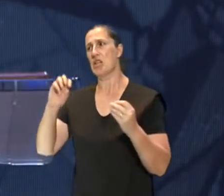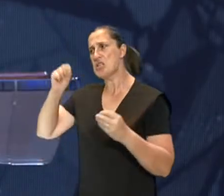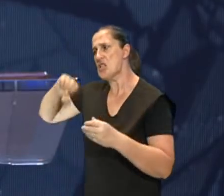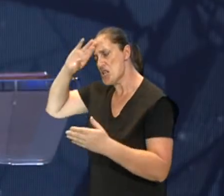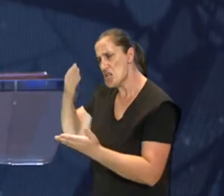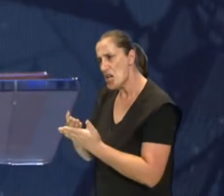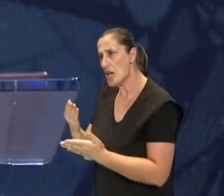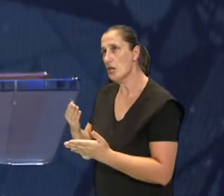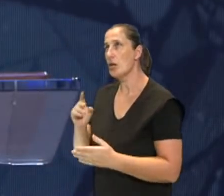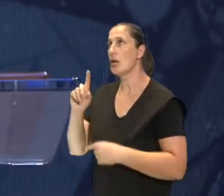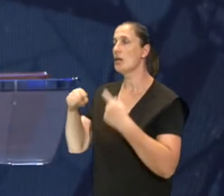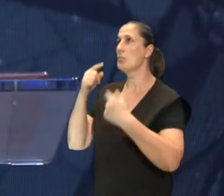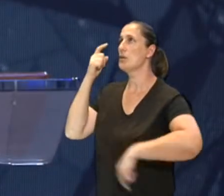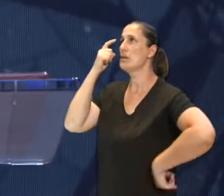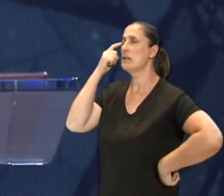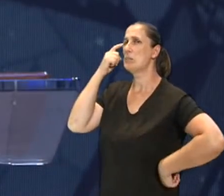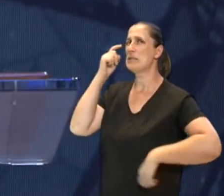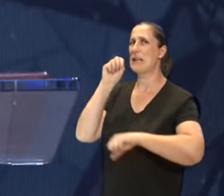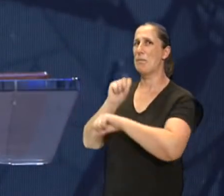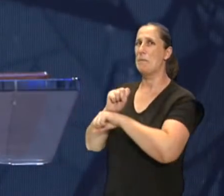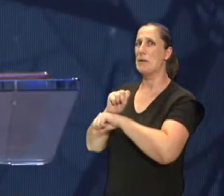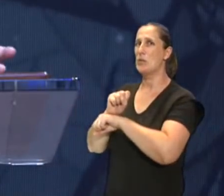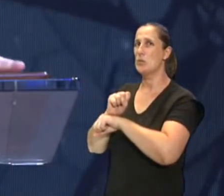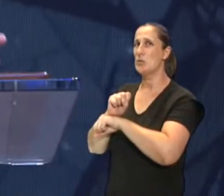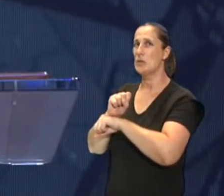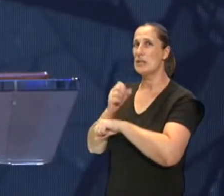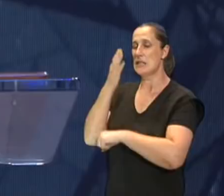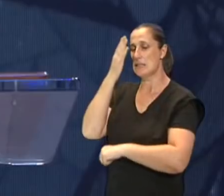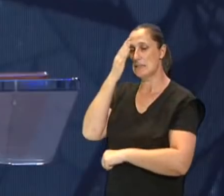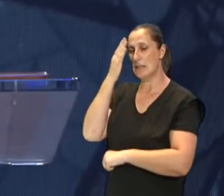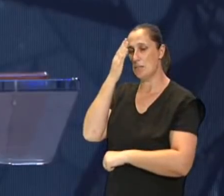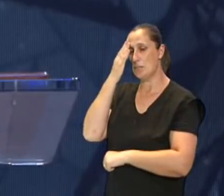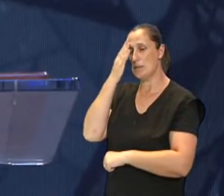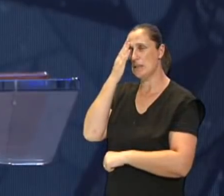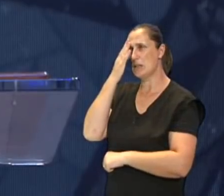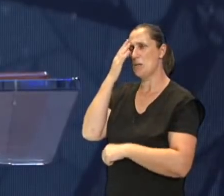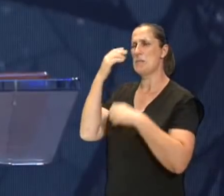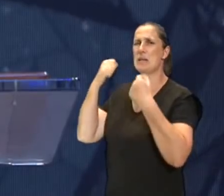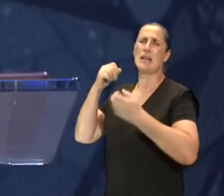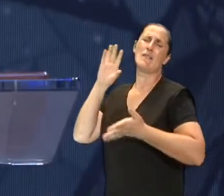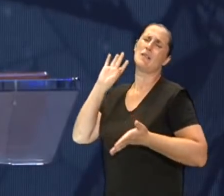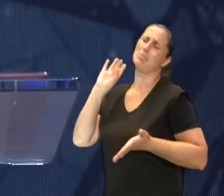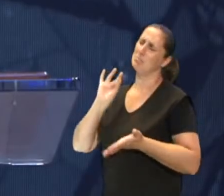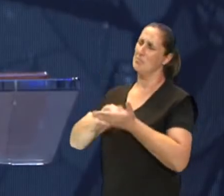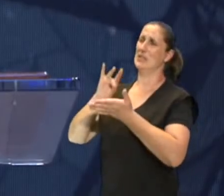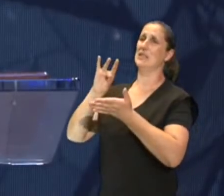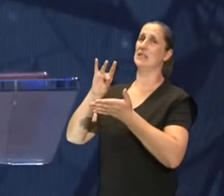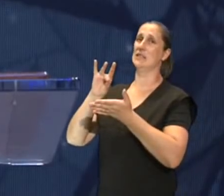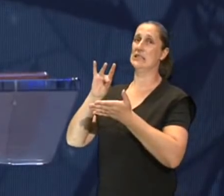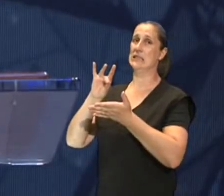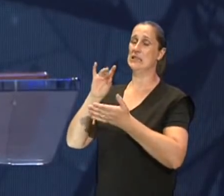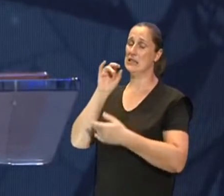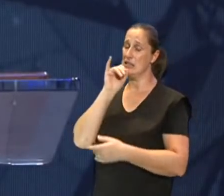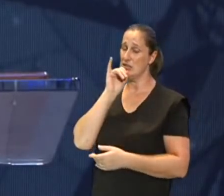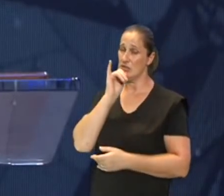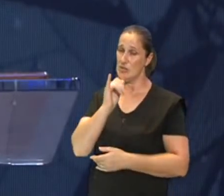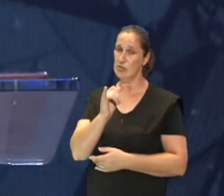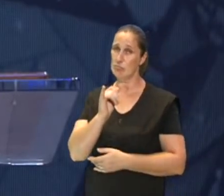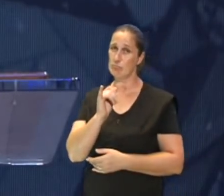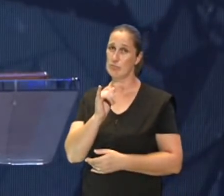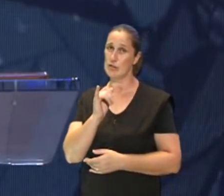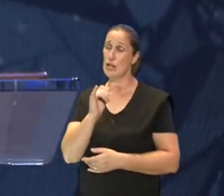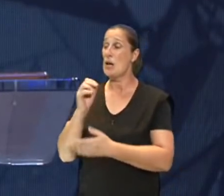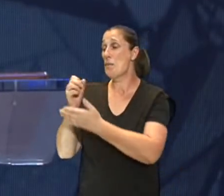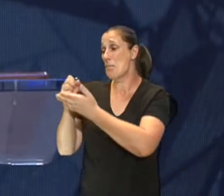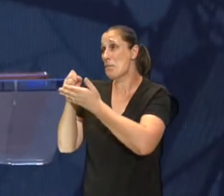parou um pouquinho para pensar e sabia que ele tinha que ser o mais sincero possível. E ele disse assim: